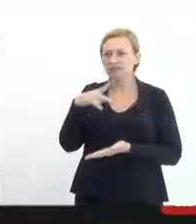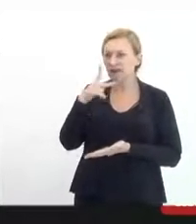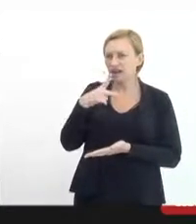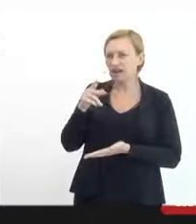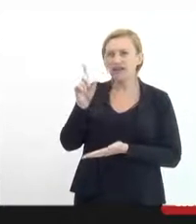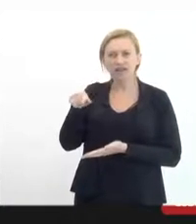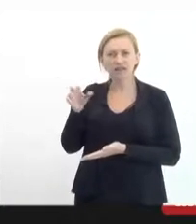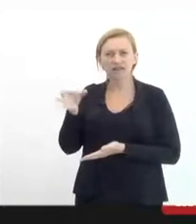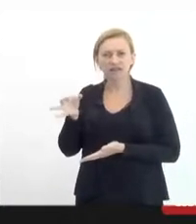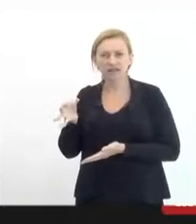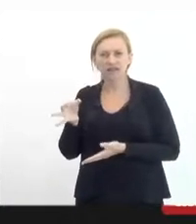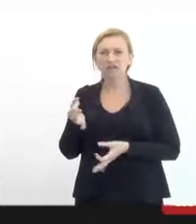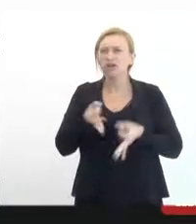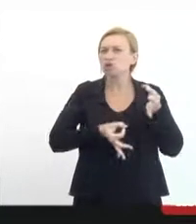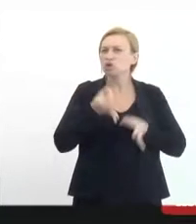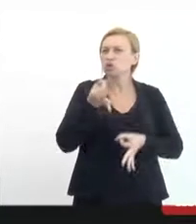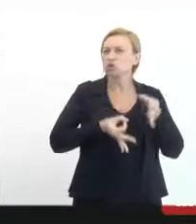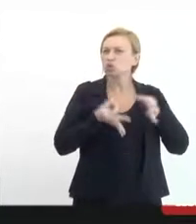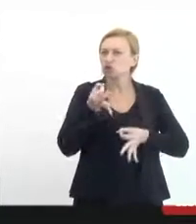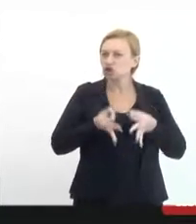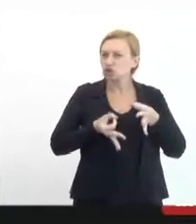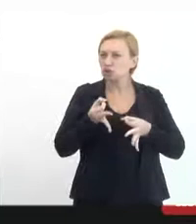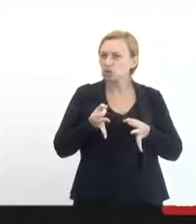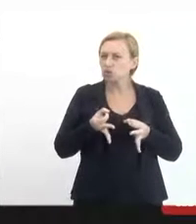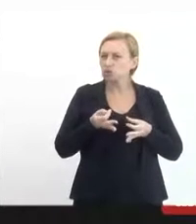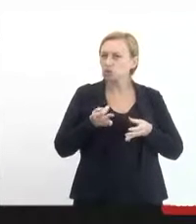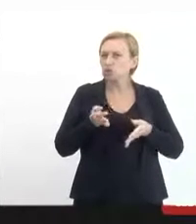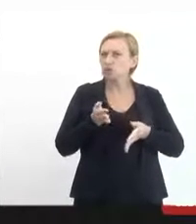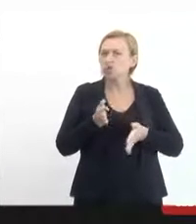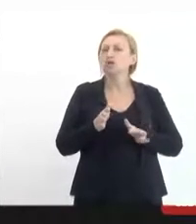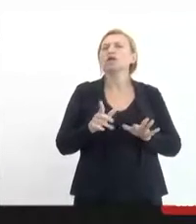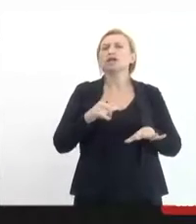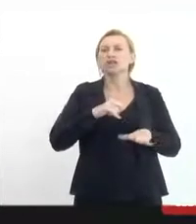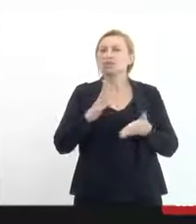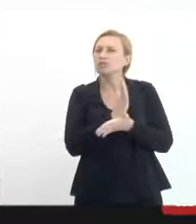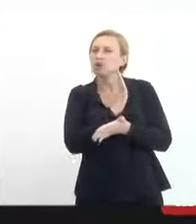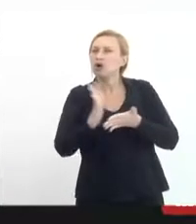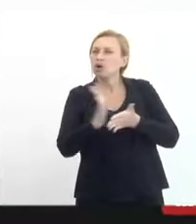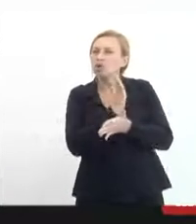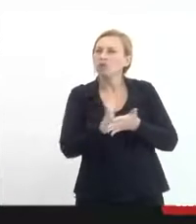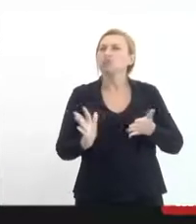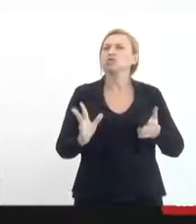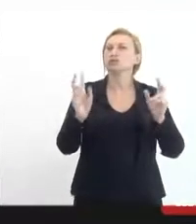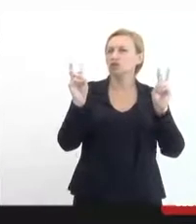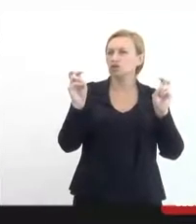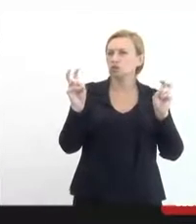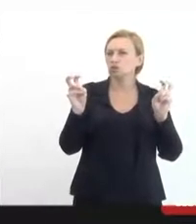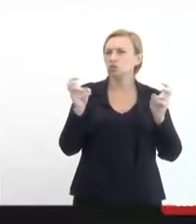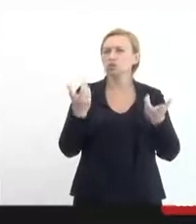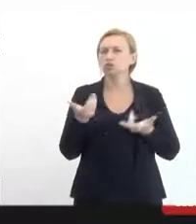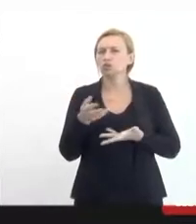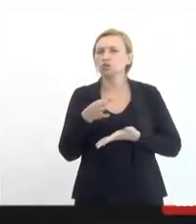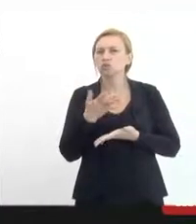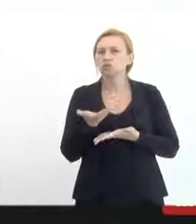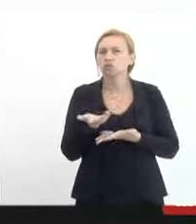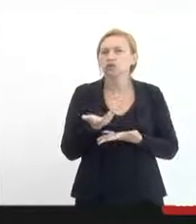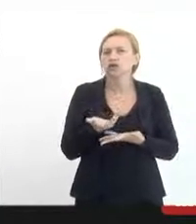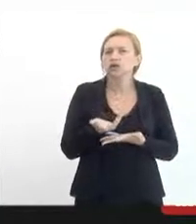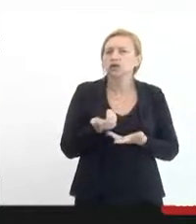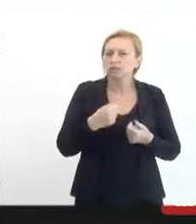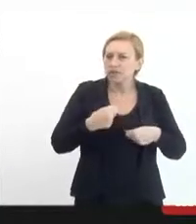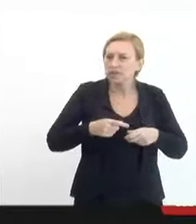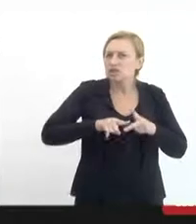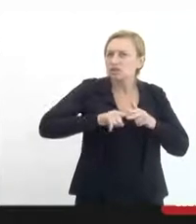aqui pelo jurídico contencioso. Nós temos também alguns casos de decadência, como eu mencionei, aqui há uma divergência entre